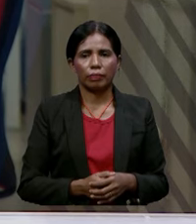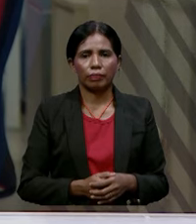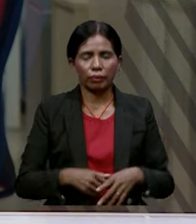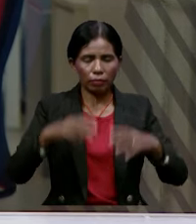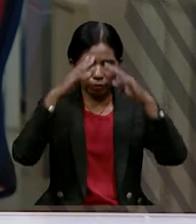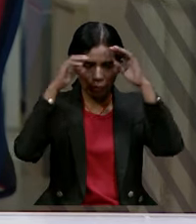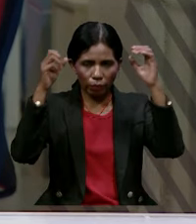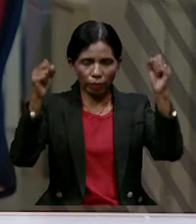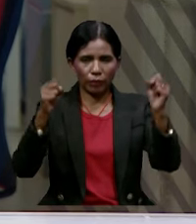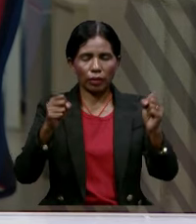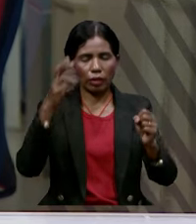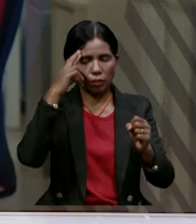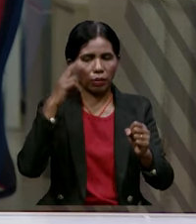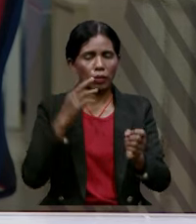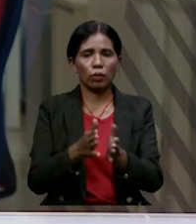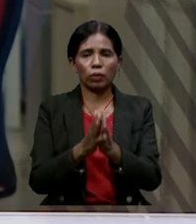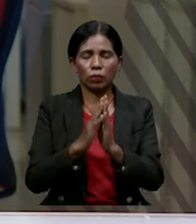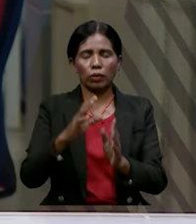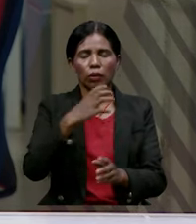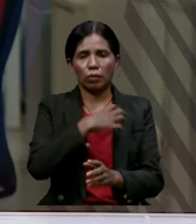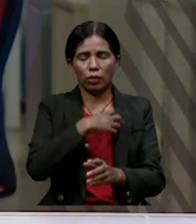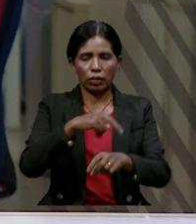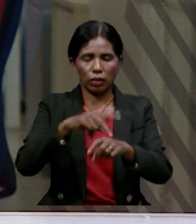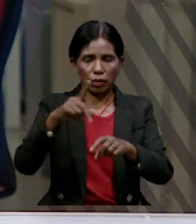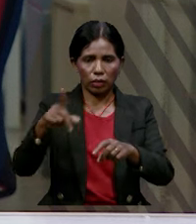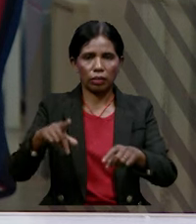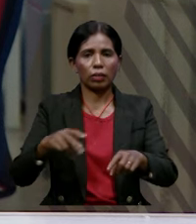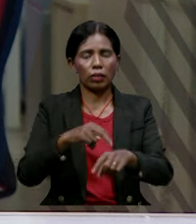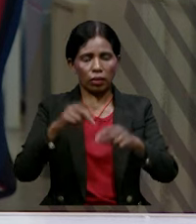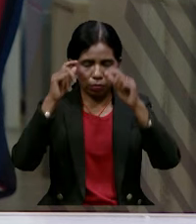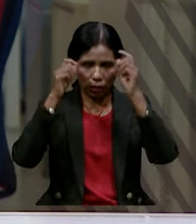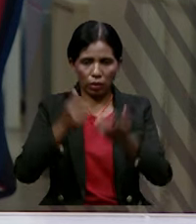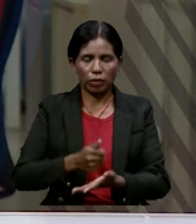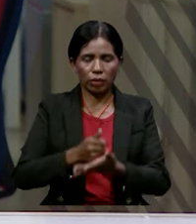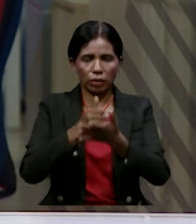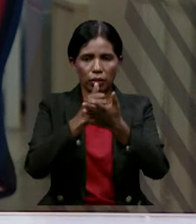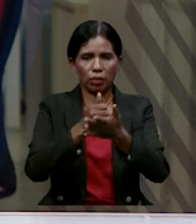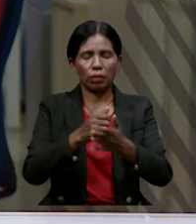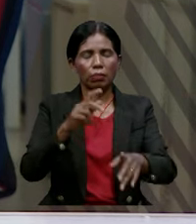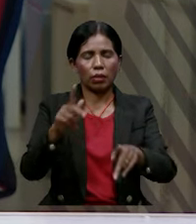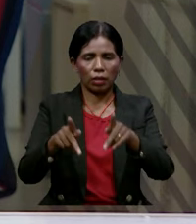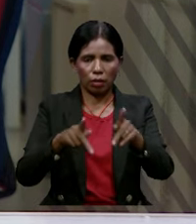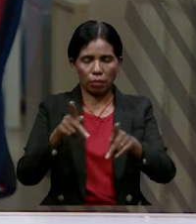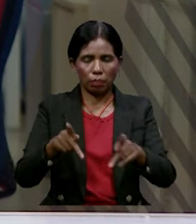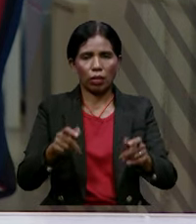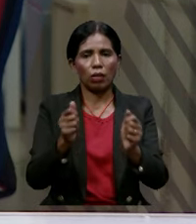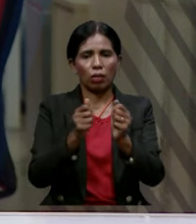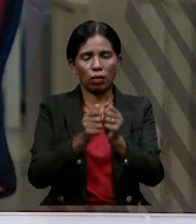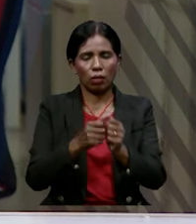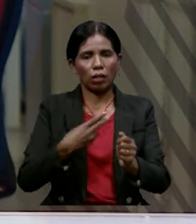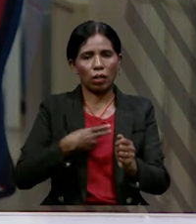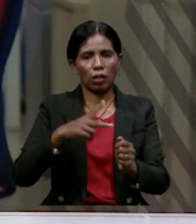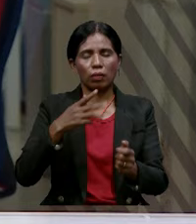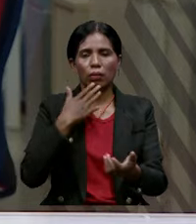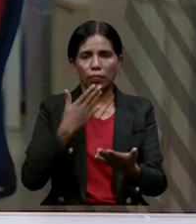Presidente da República Russo, Polícia Nacional Timor-Leste, ato servir povo ro ética profissional.